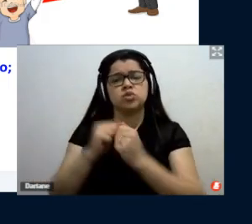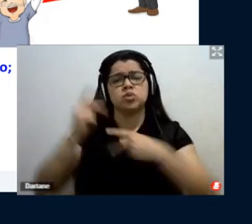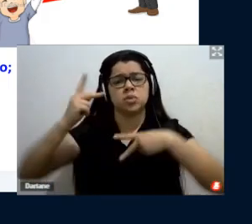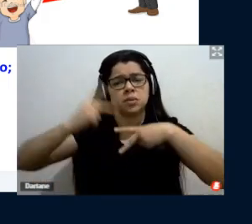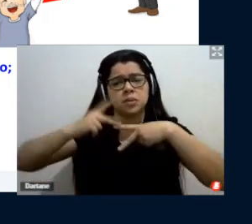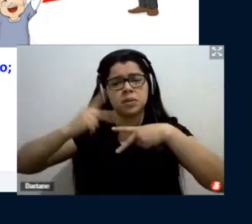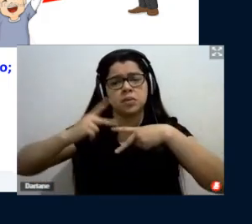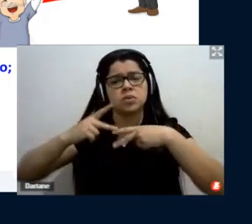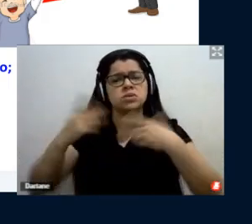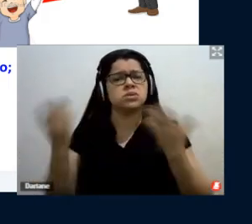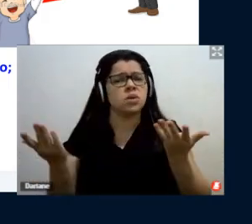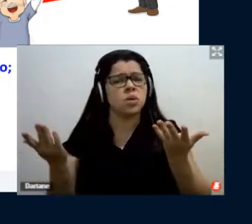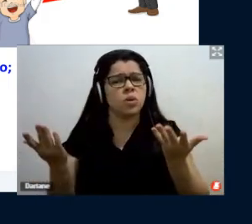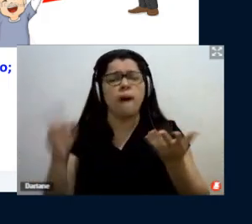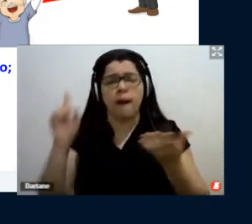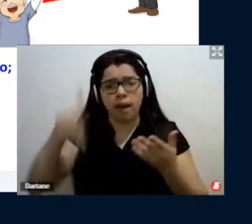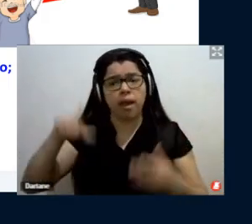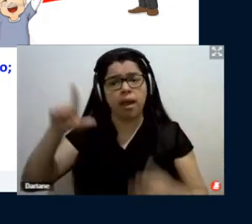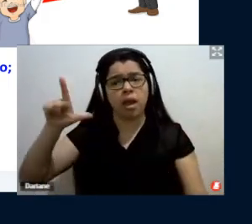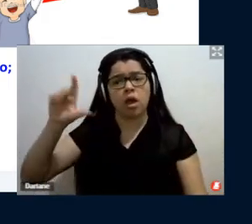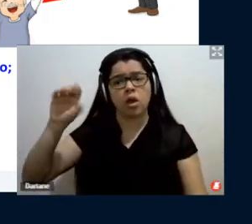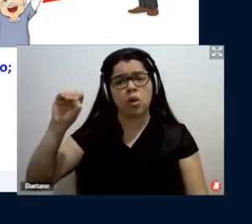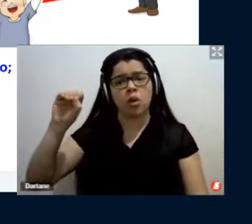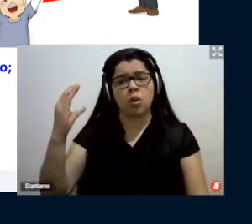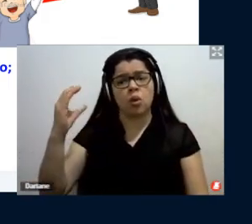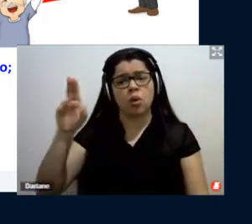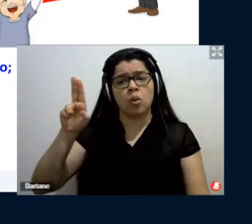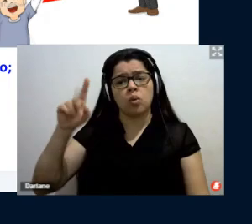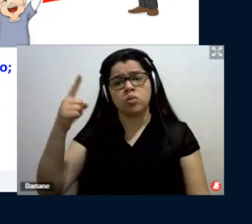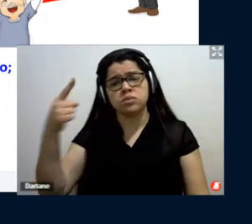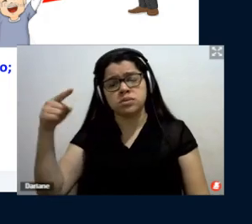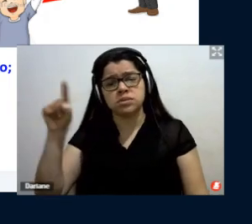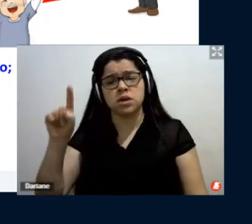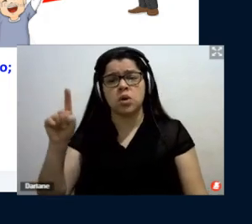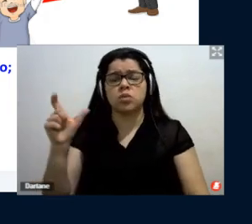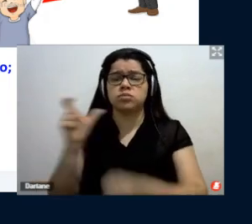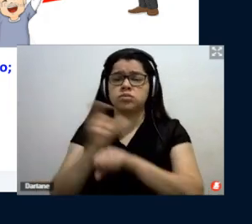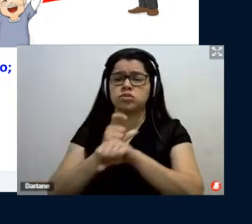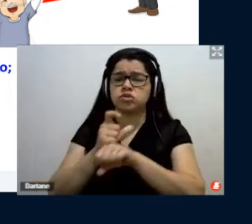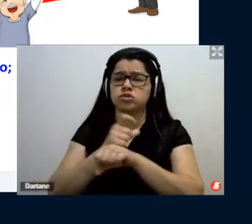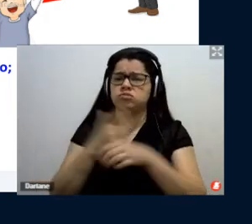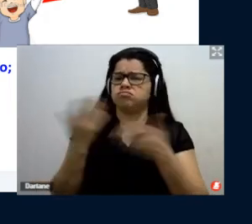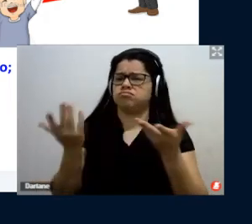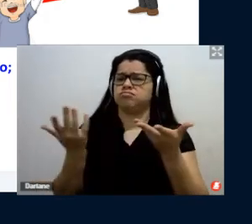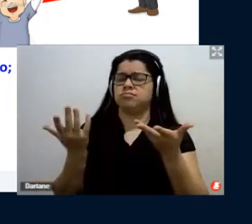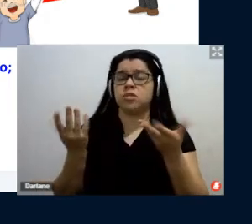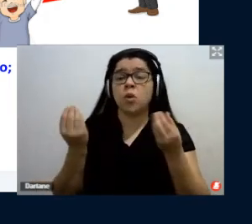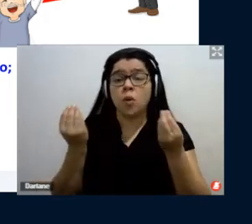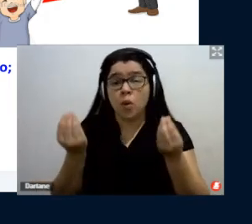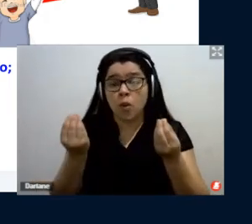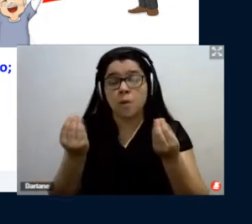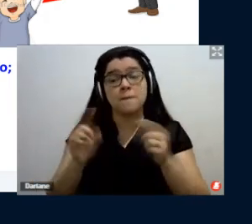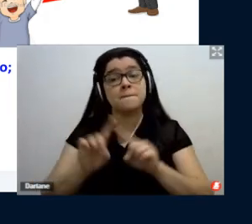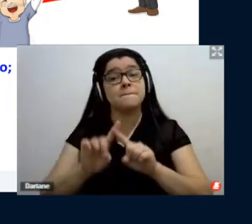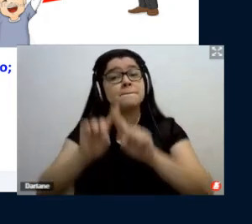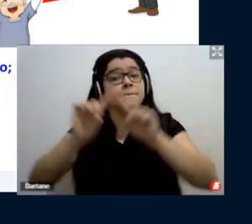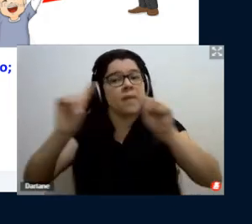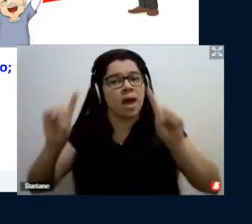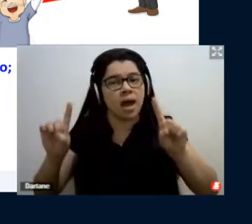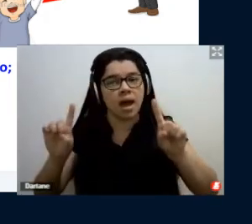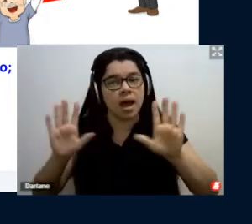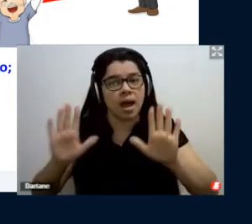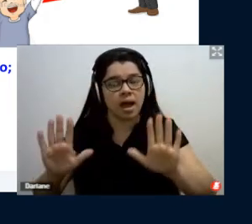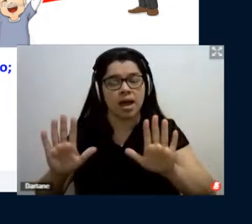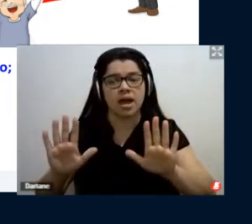é uma locução adjetiva, tá? Mas quem que de